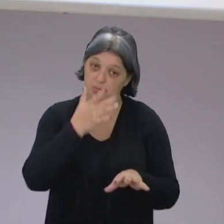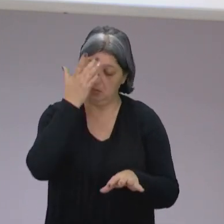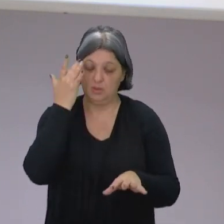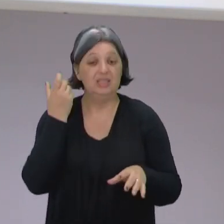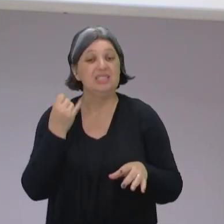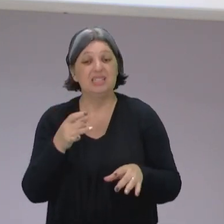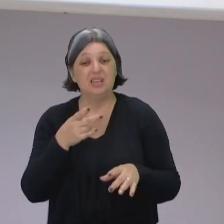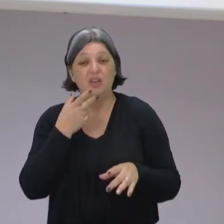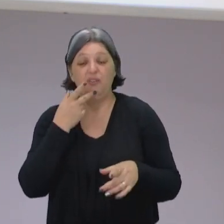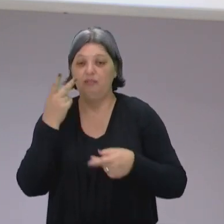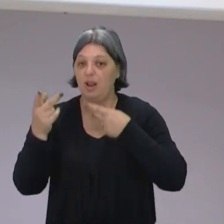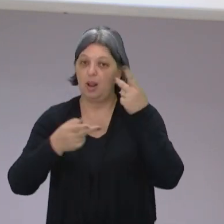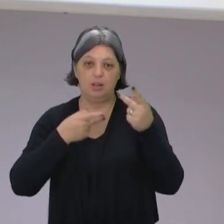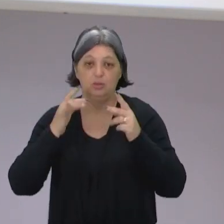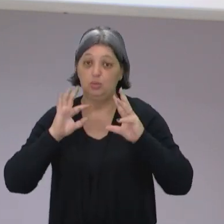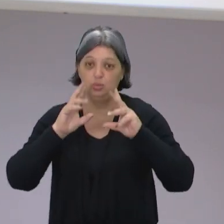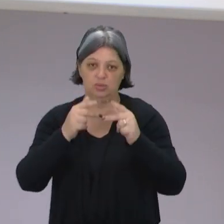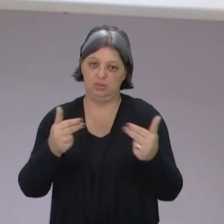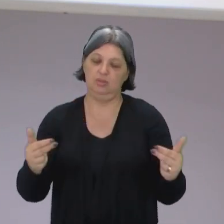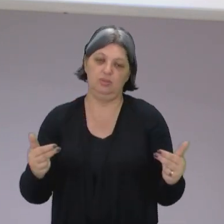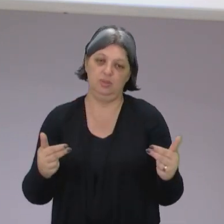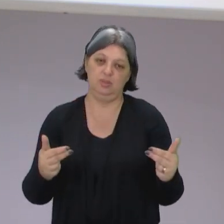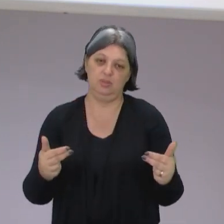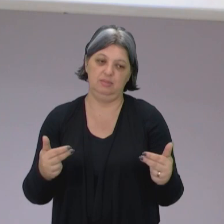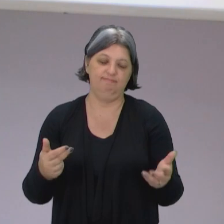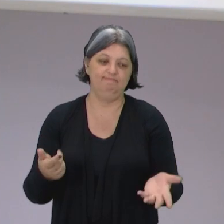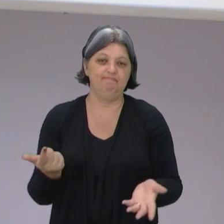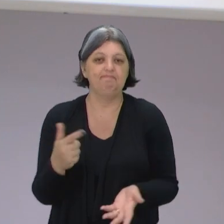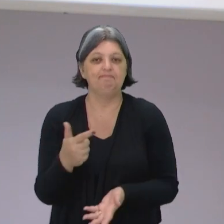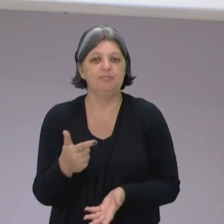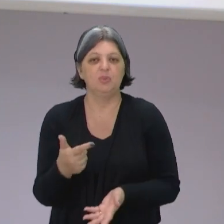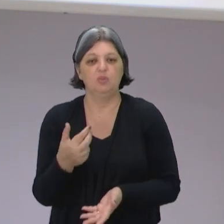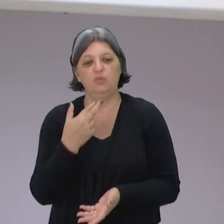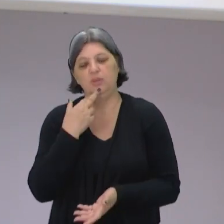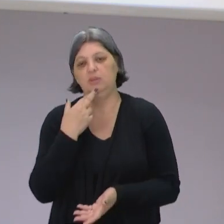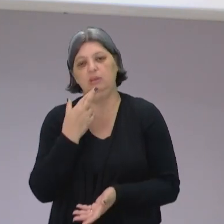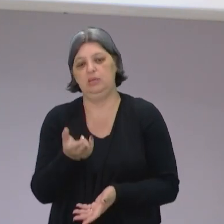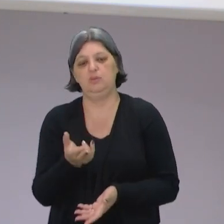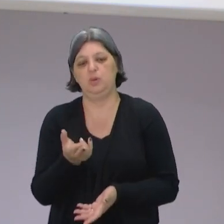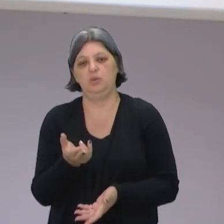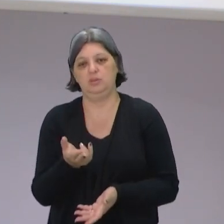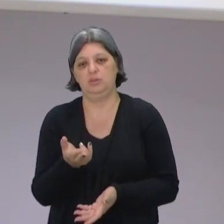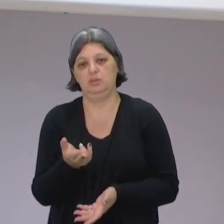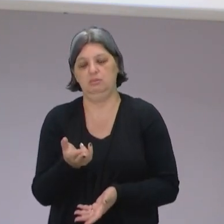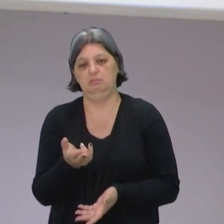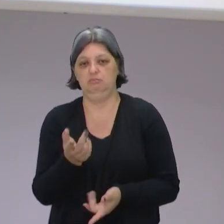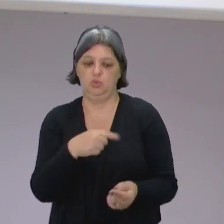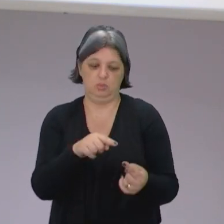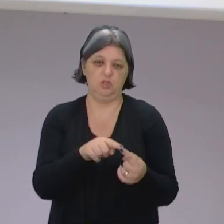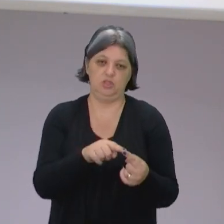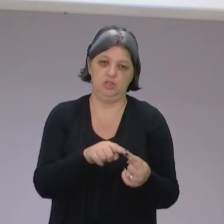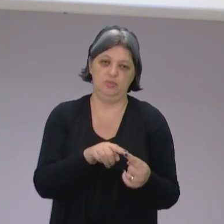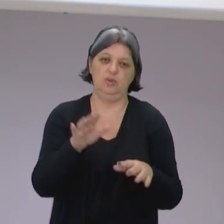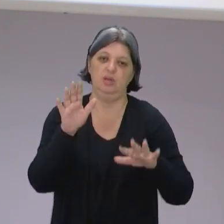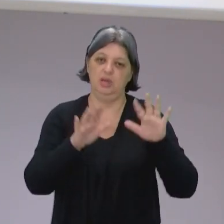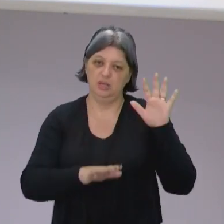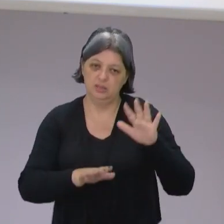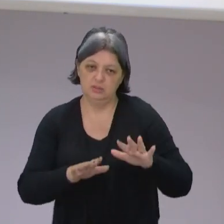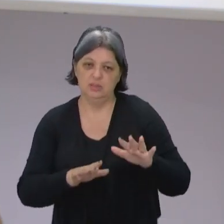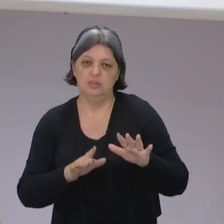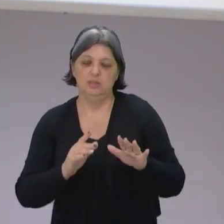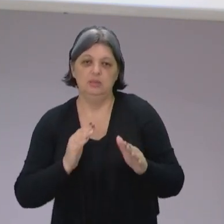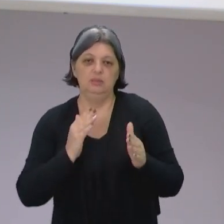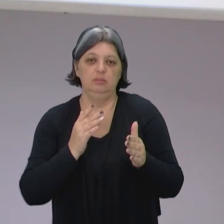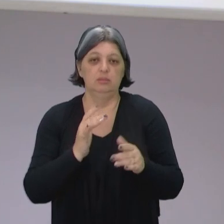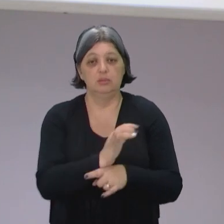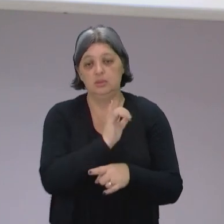falar tudo, eu não vou ter, o resultado que eu pretendo, né? Então, é bom omitir um pouquinho para poder deixar a notícia do jeito...